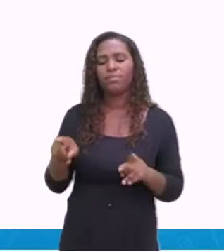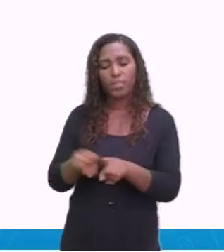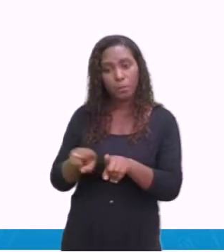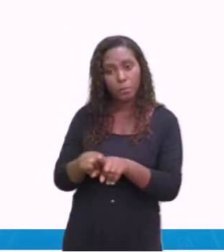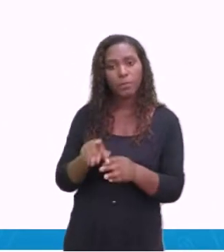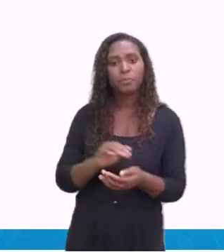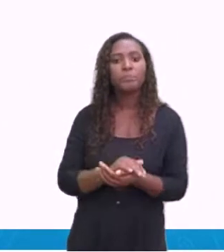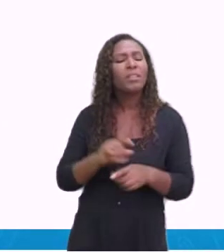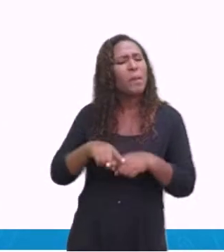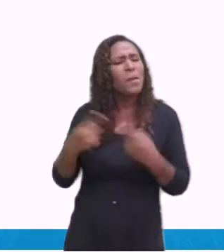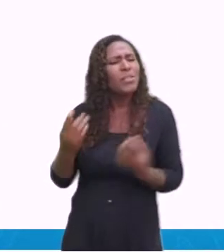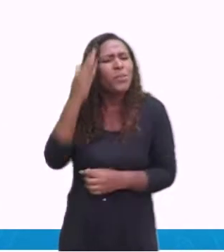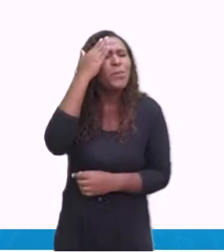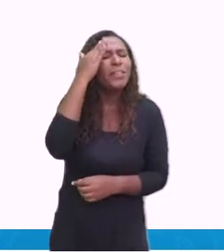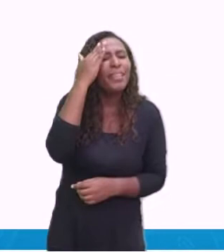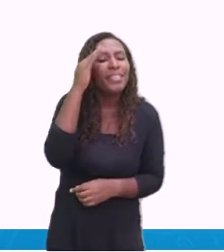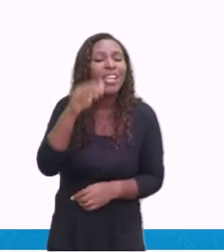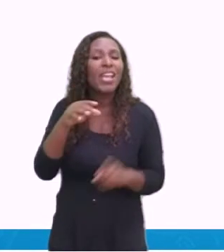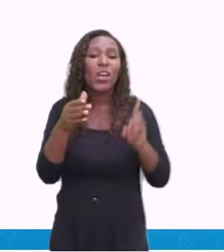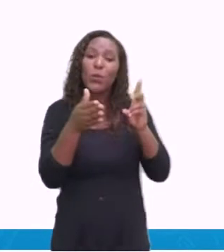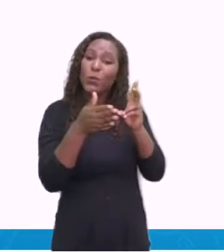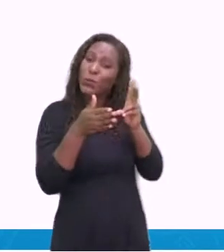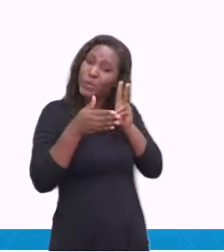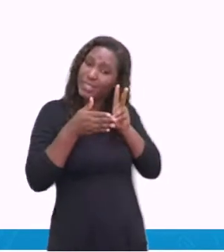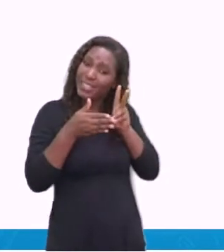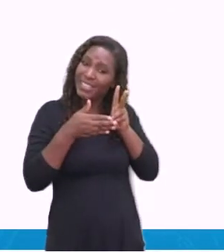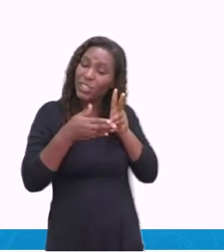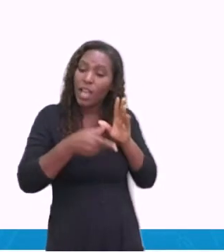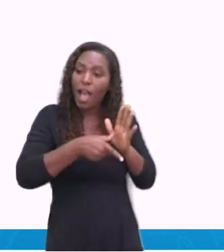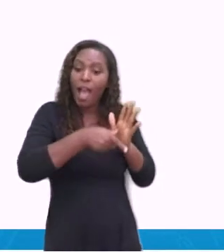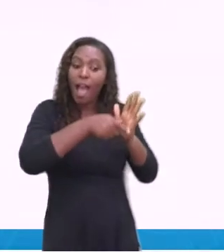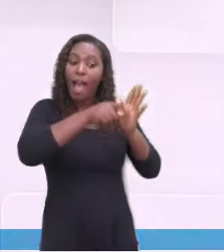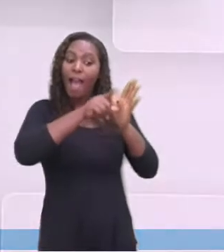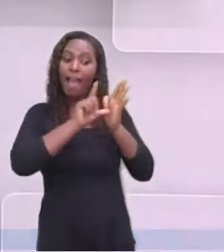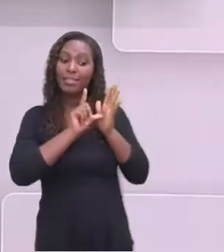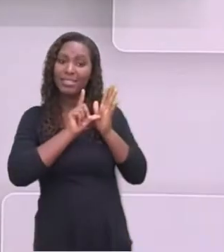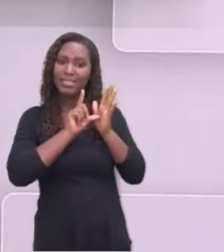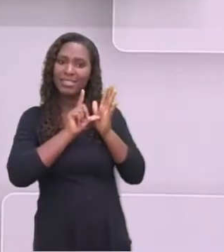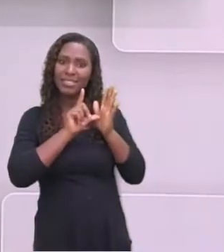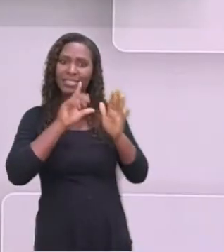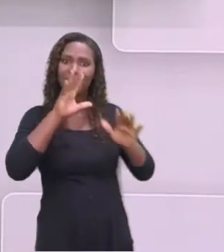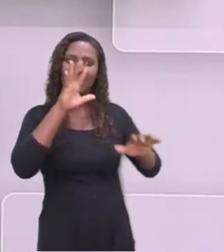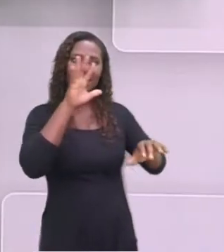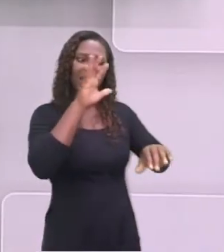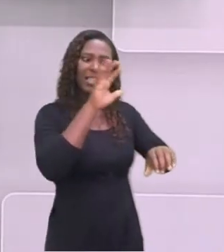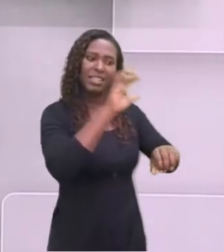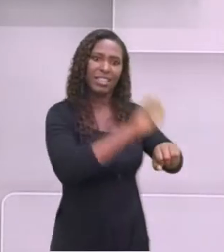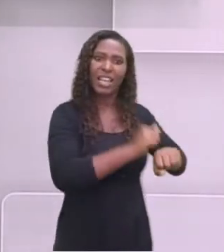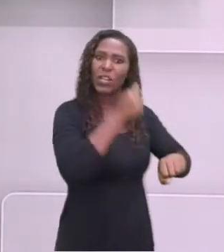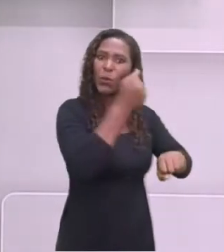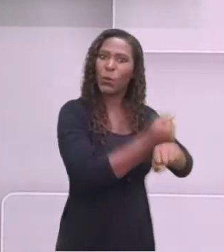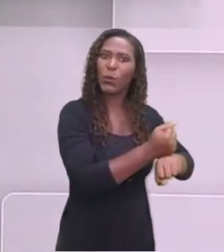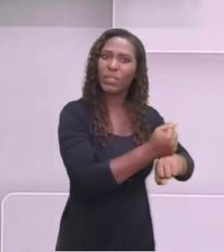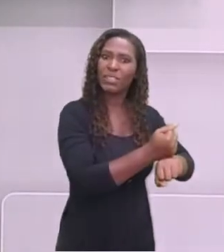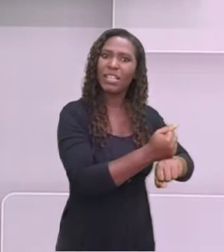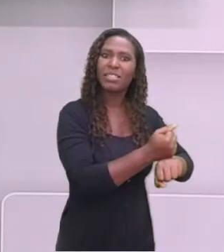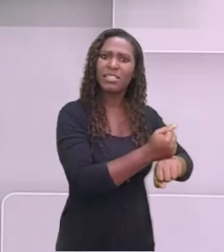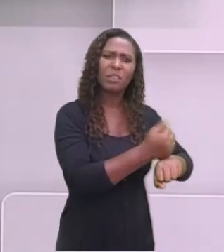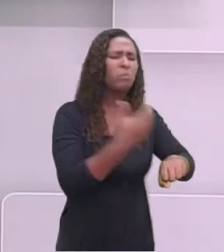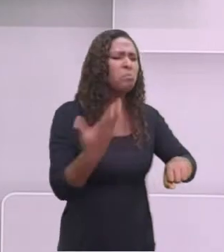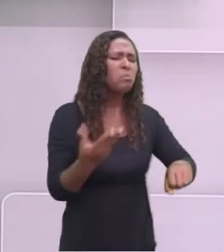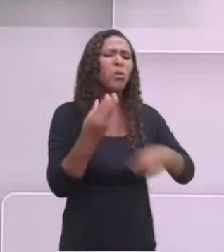índios antes um pouco da colonização. Como eram seus costumes? Como eles viviam?